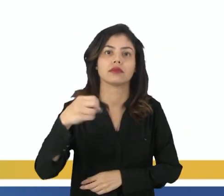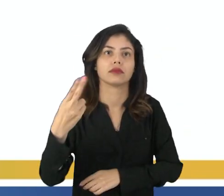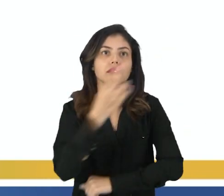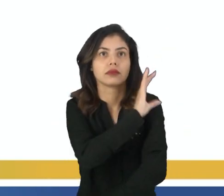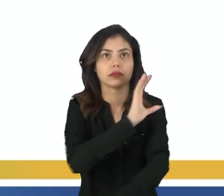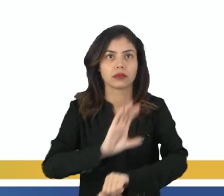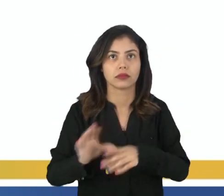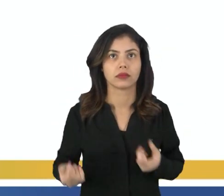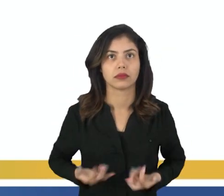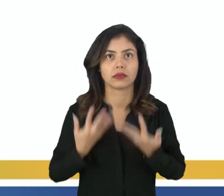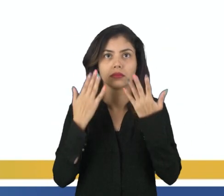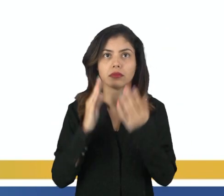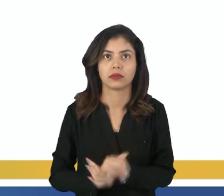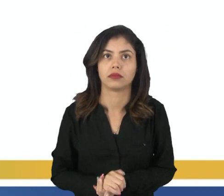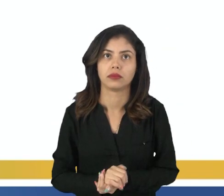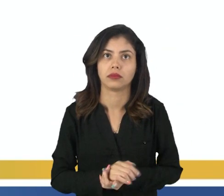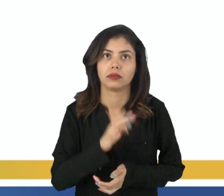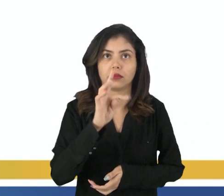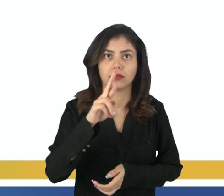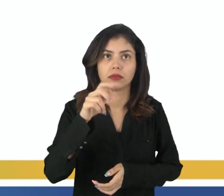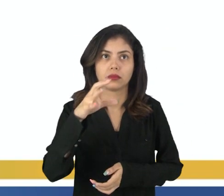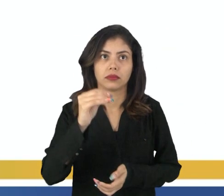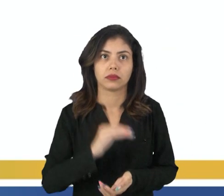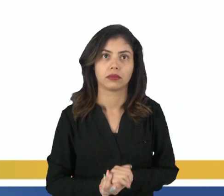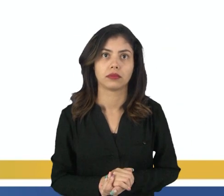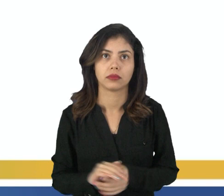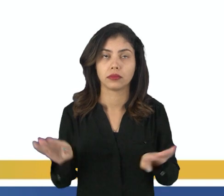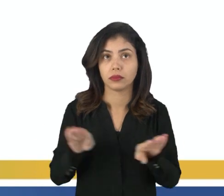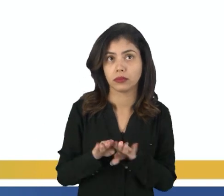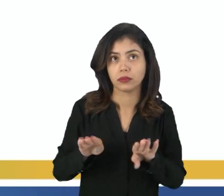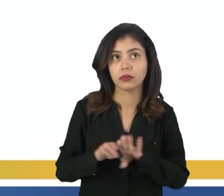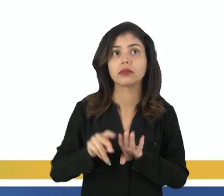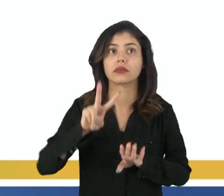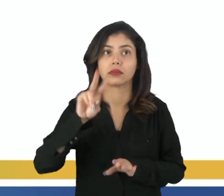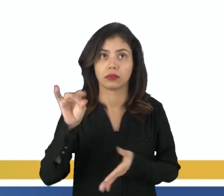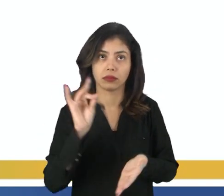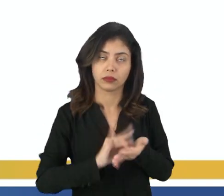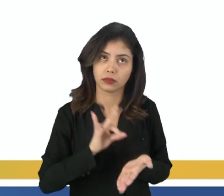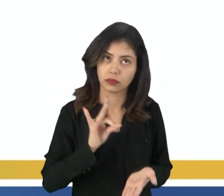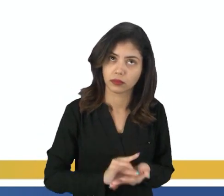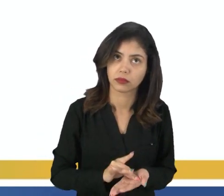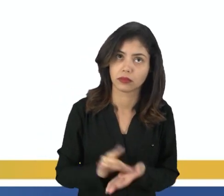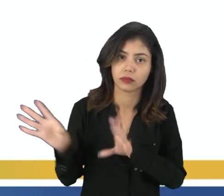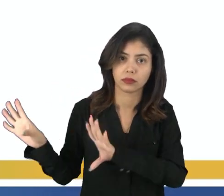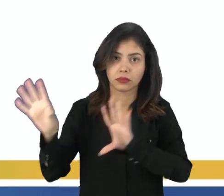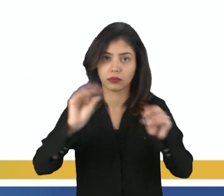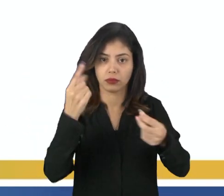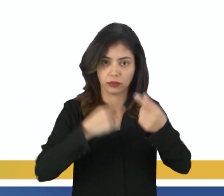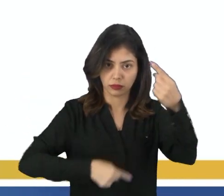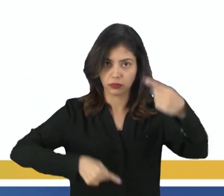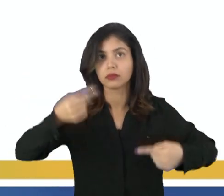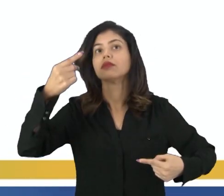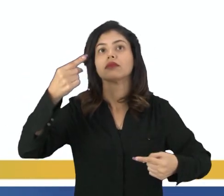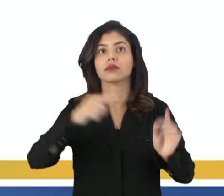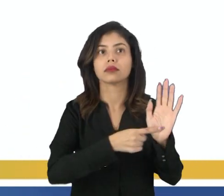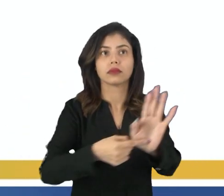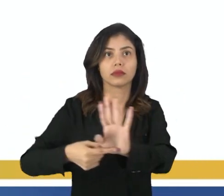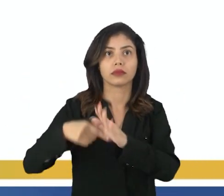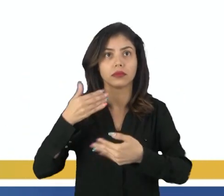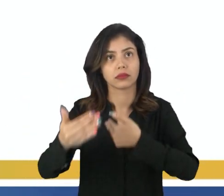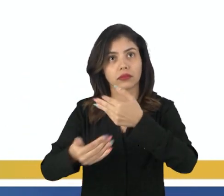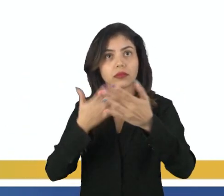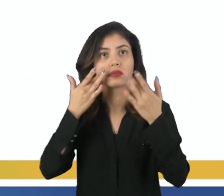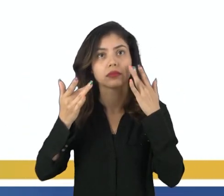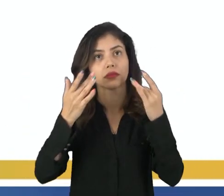culturais desse povo. A cultura etrusca também foi um fator relevante para o desenvolvimento